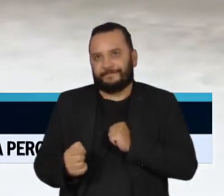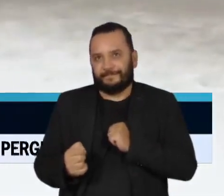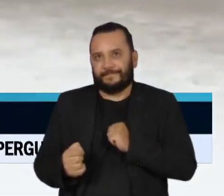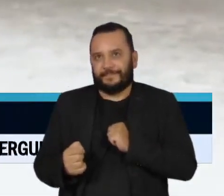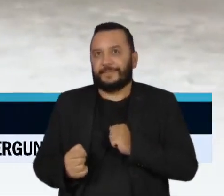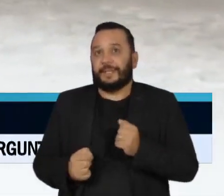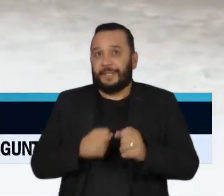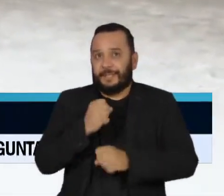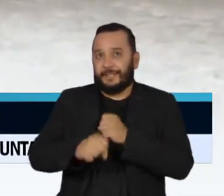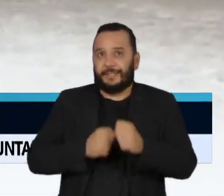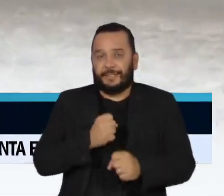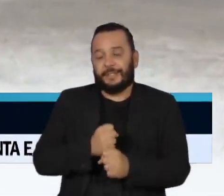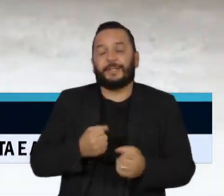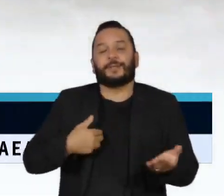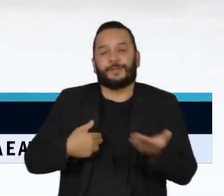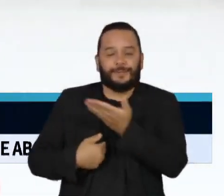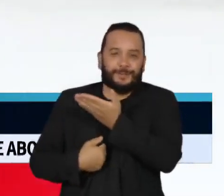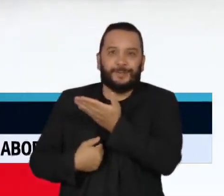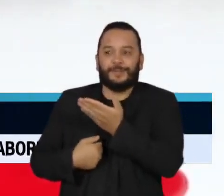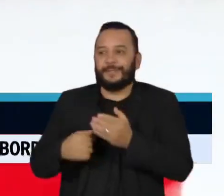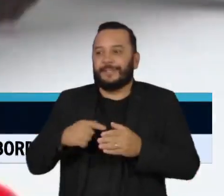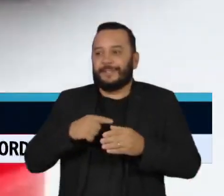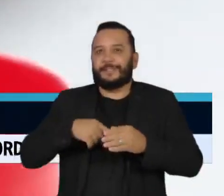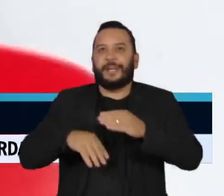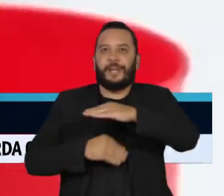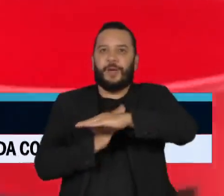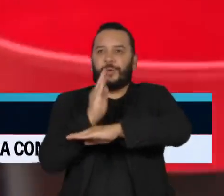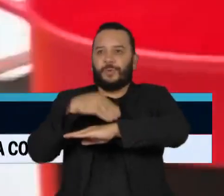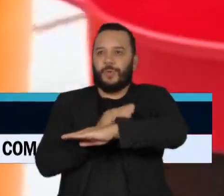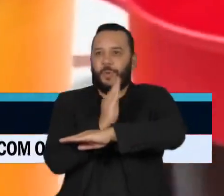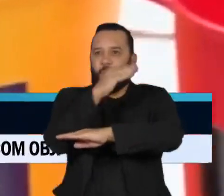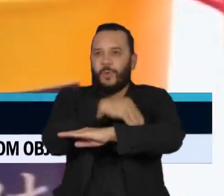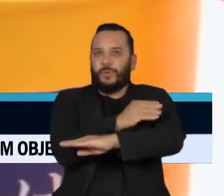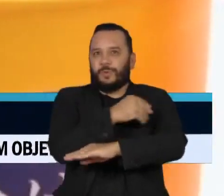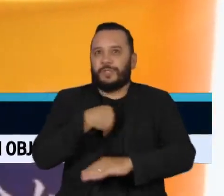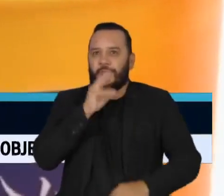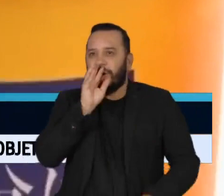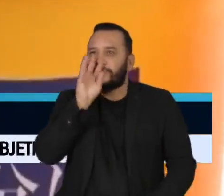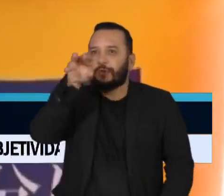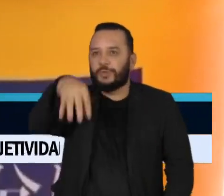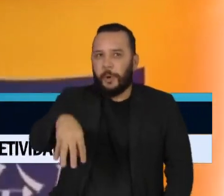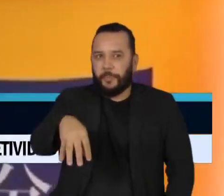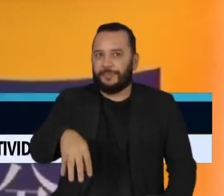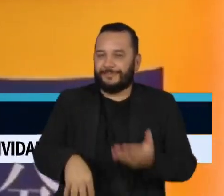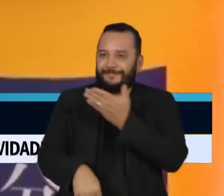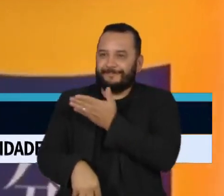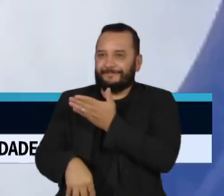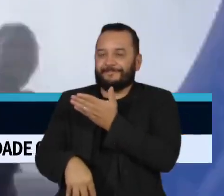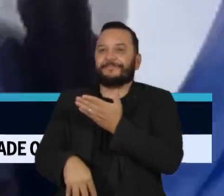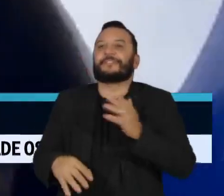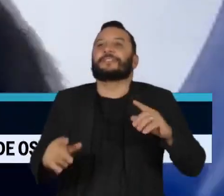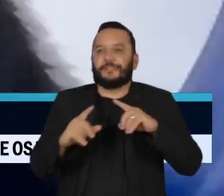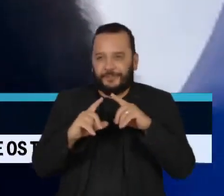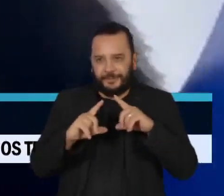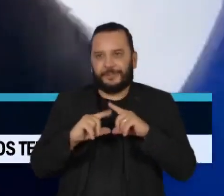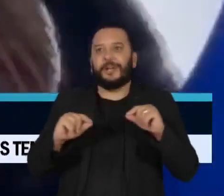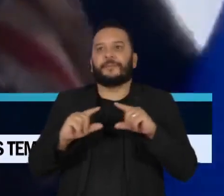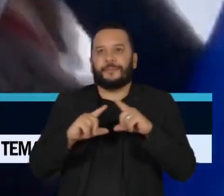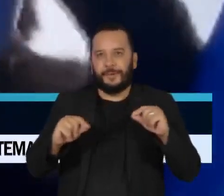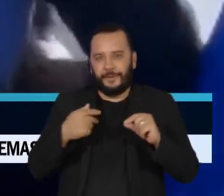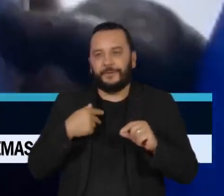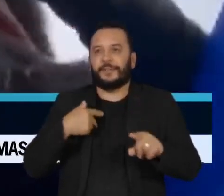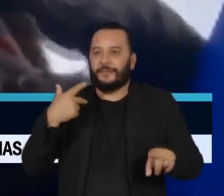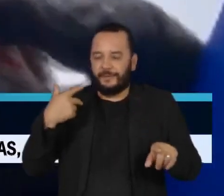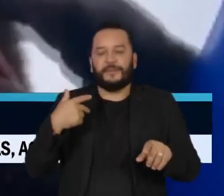este ano no Japão a Lontra não teve dúvidas colocou a bolinha direto no potinho dos asiáticos que venceram